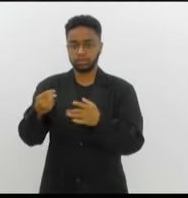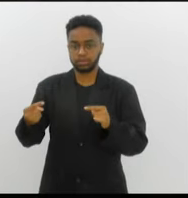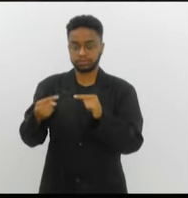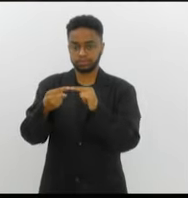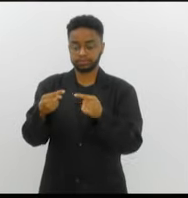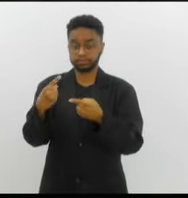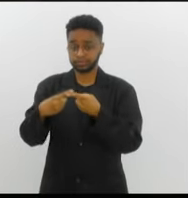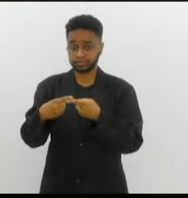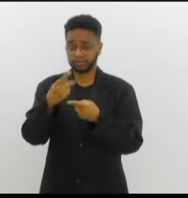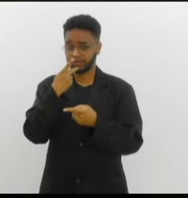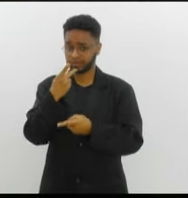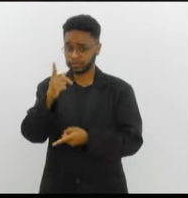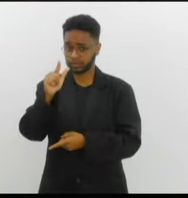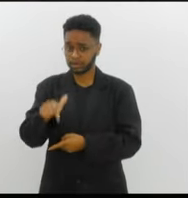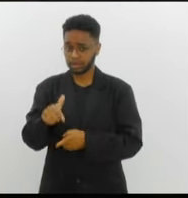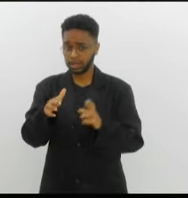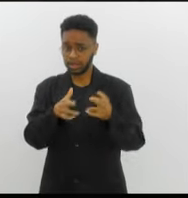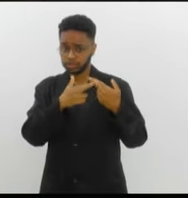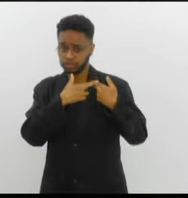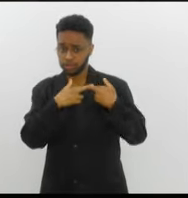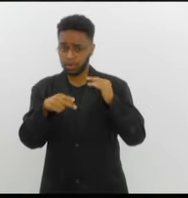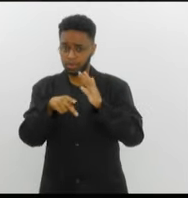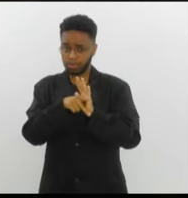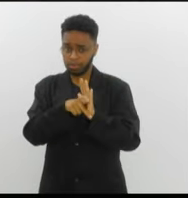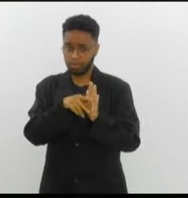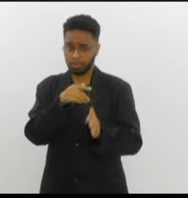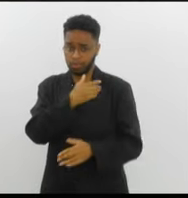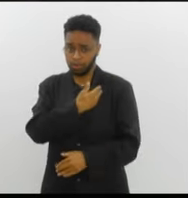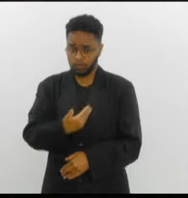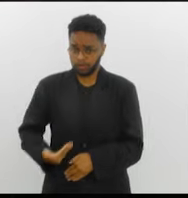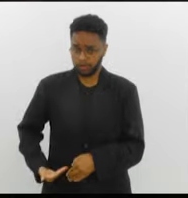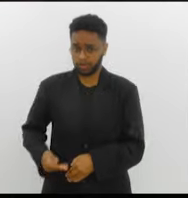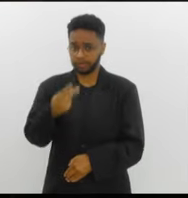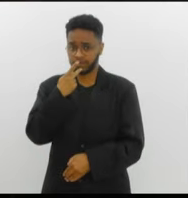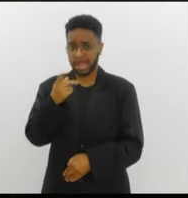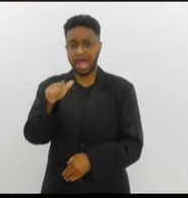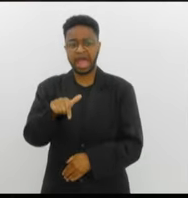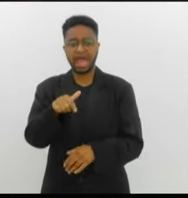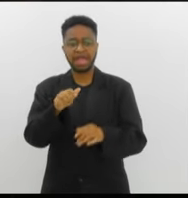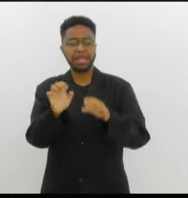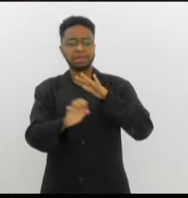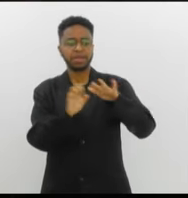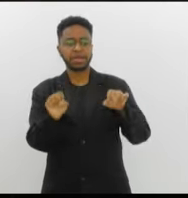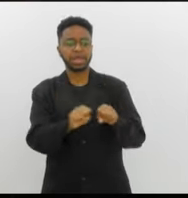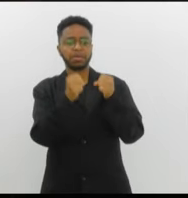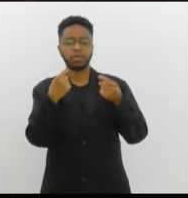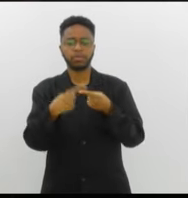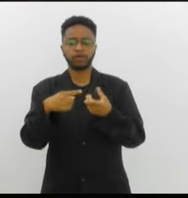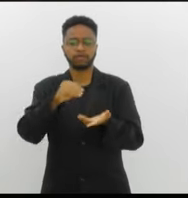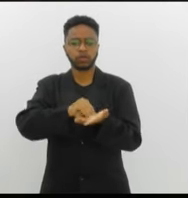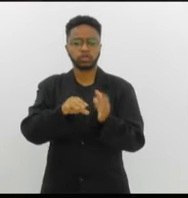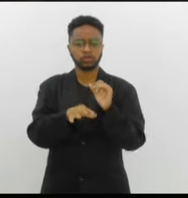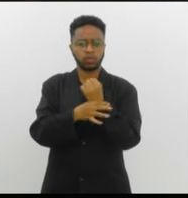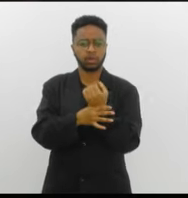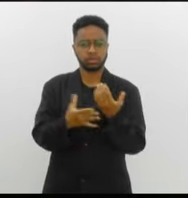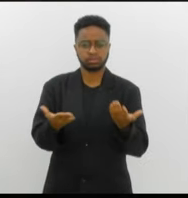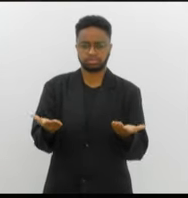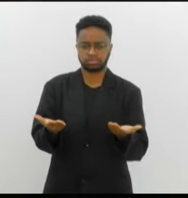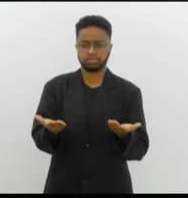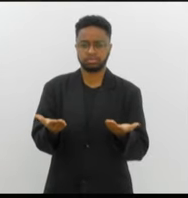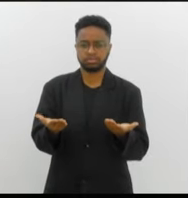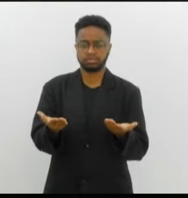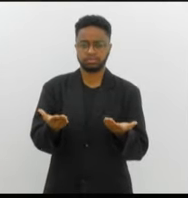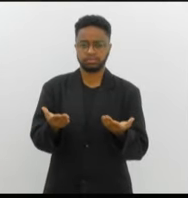Querer jogar isso para o governo do Estado, dizer que está quebrado porque não tem segurança,